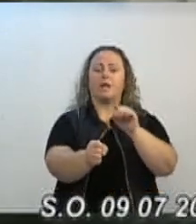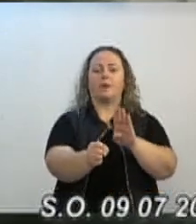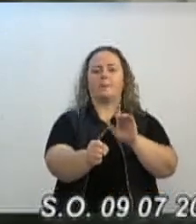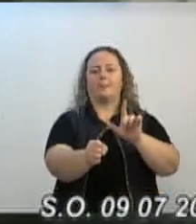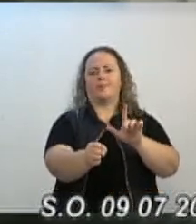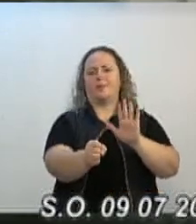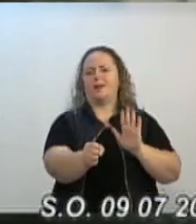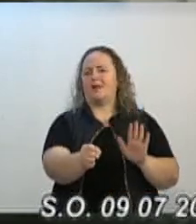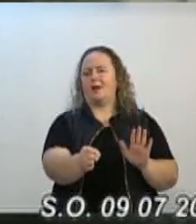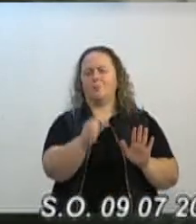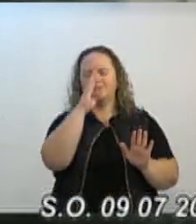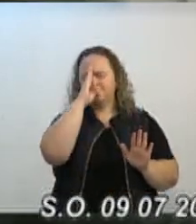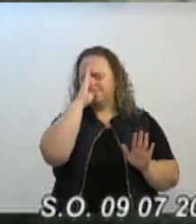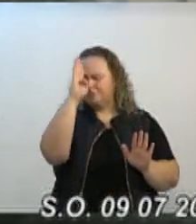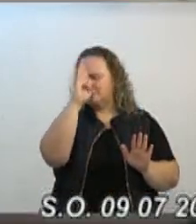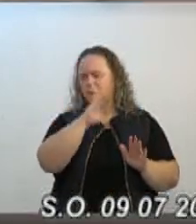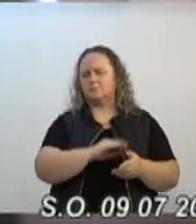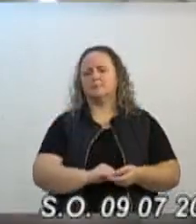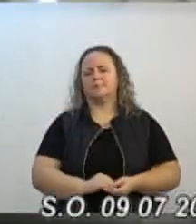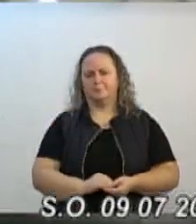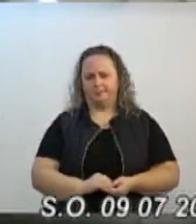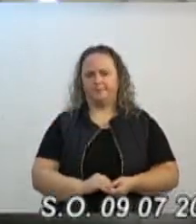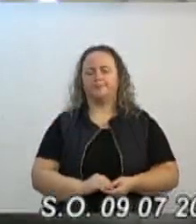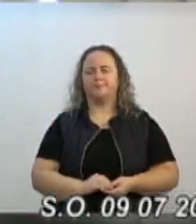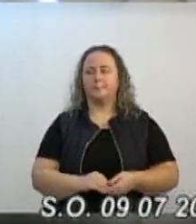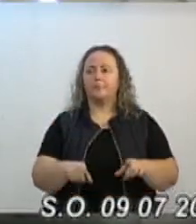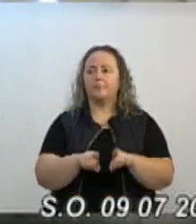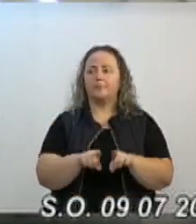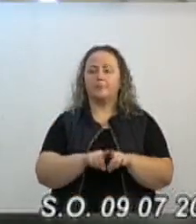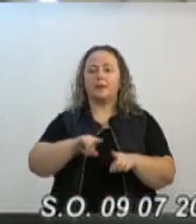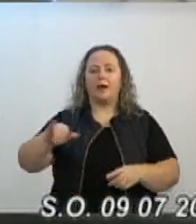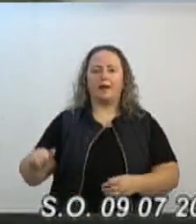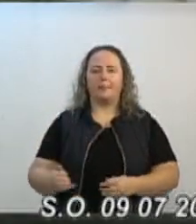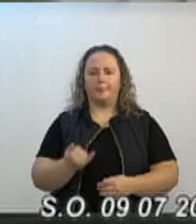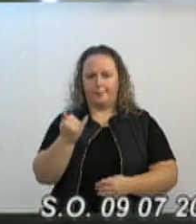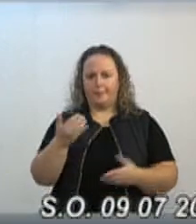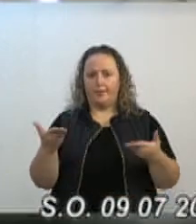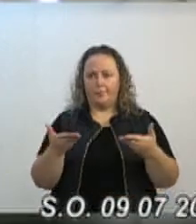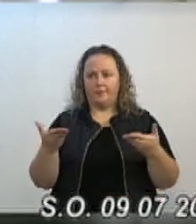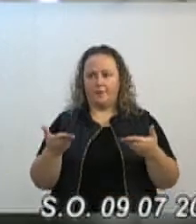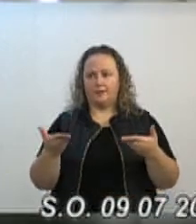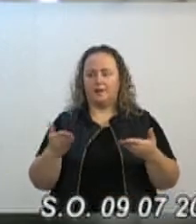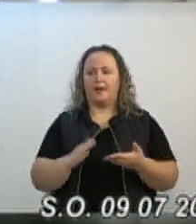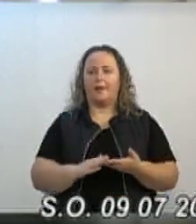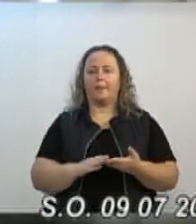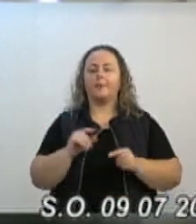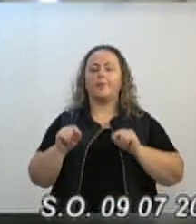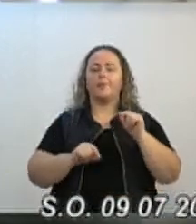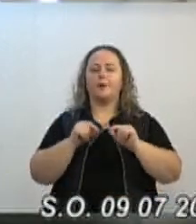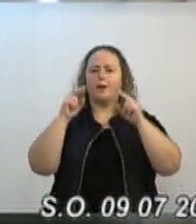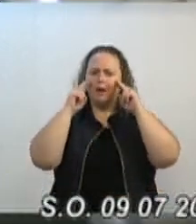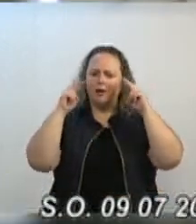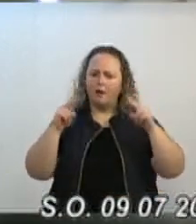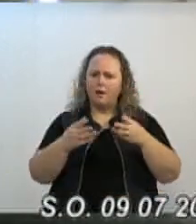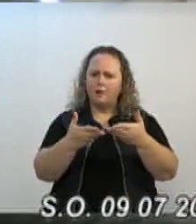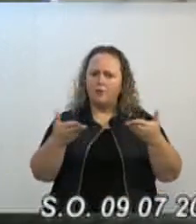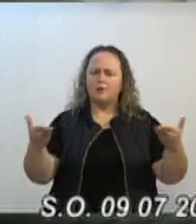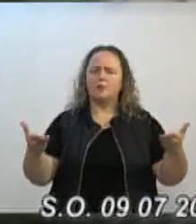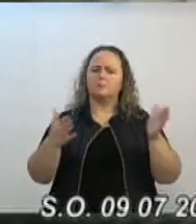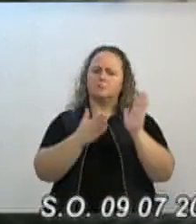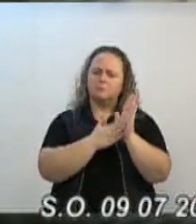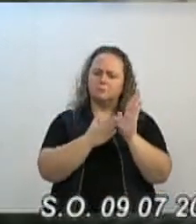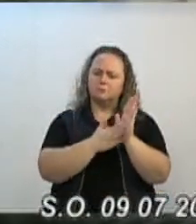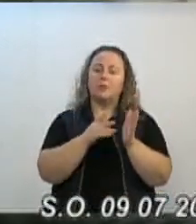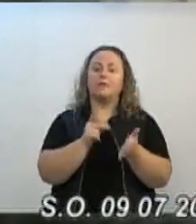primeiro lugar, isso é muito importante nesse momento, e quero aproveitar aqui, líder de governo, e fazer aqui um reconhecimento público. Eu quero parabenizar aqui